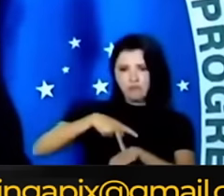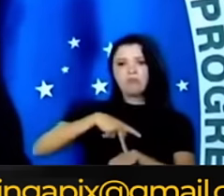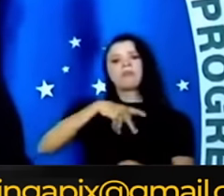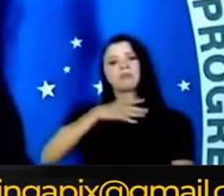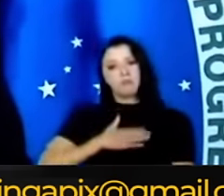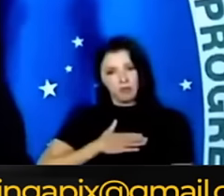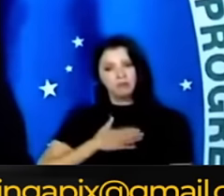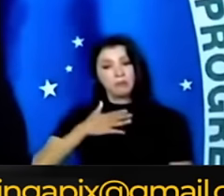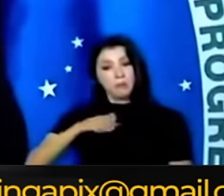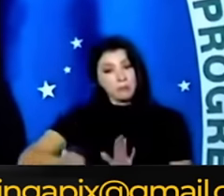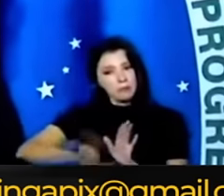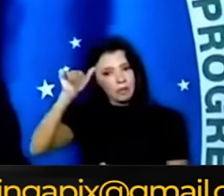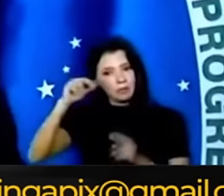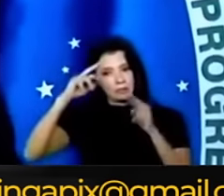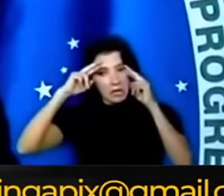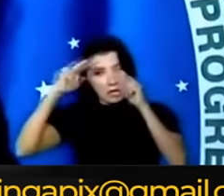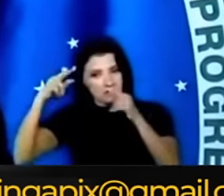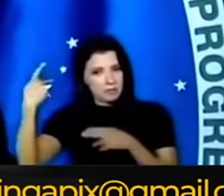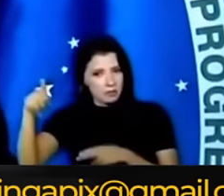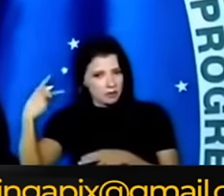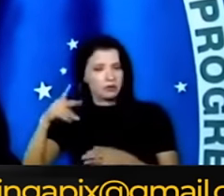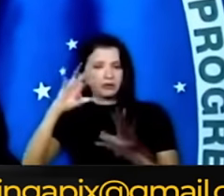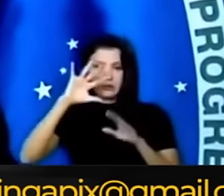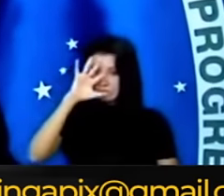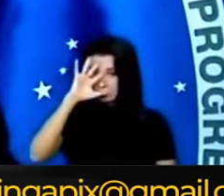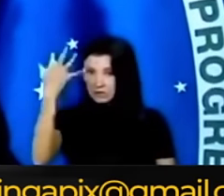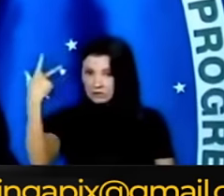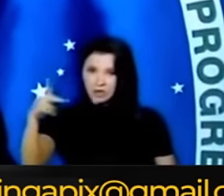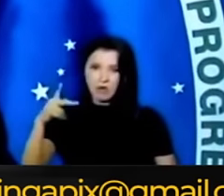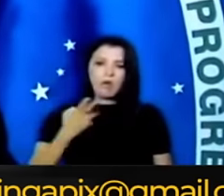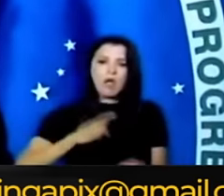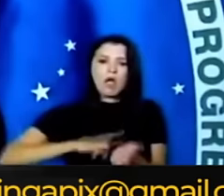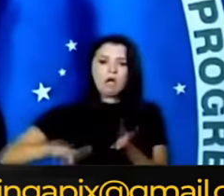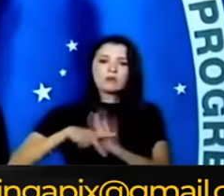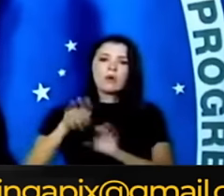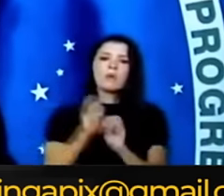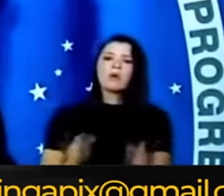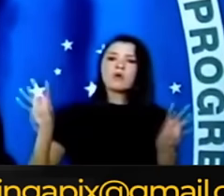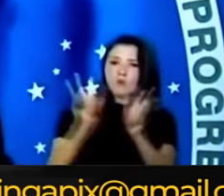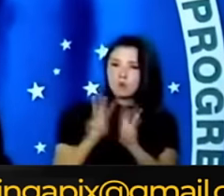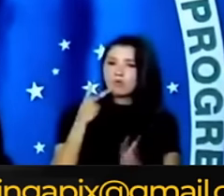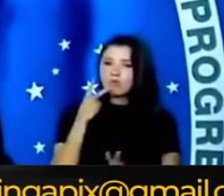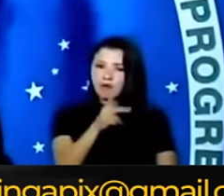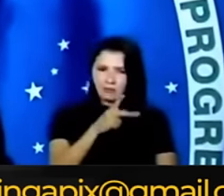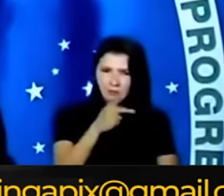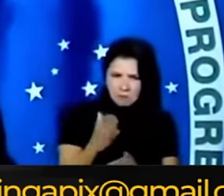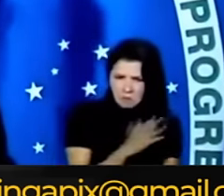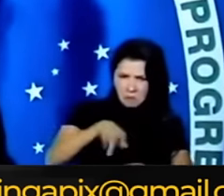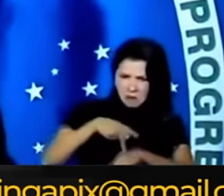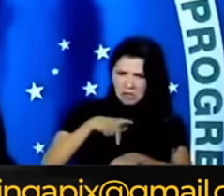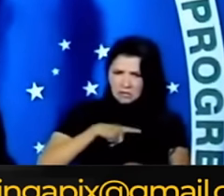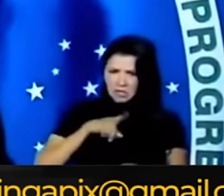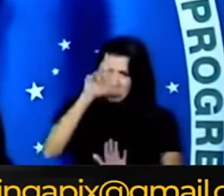respeita a decisão da carta da ONU que define que nenhum país tem o direito de invadir a